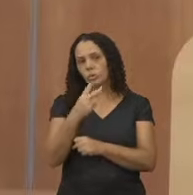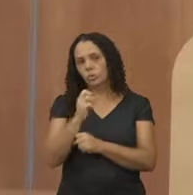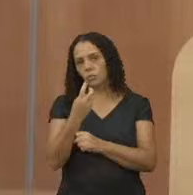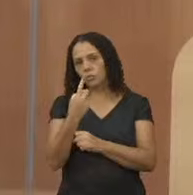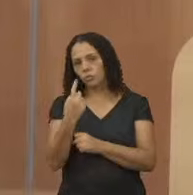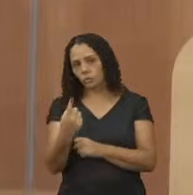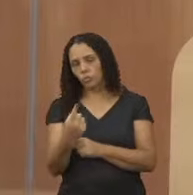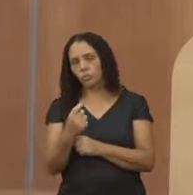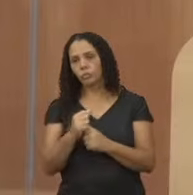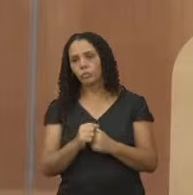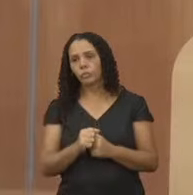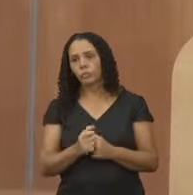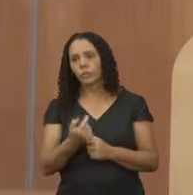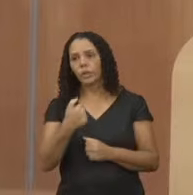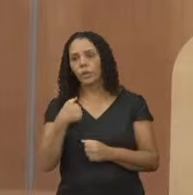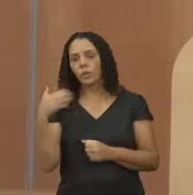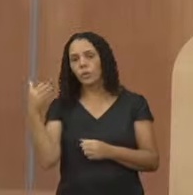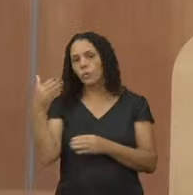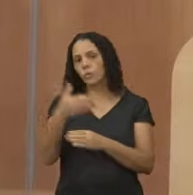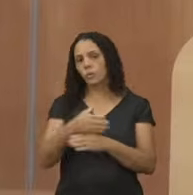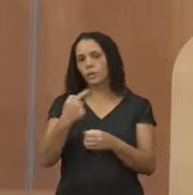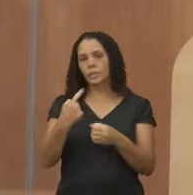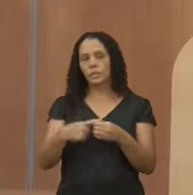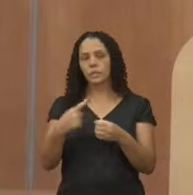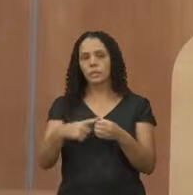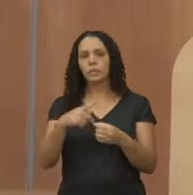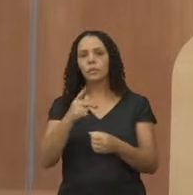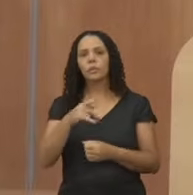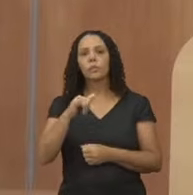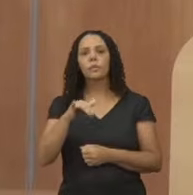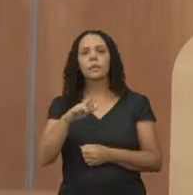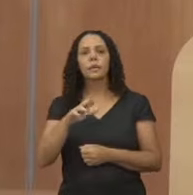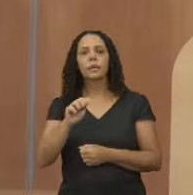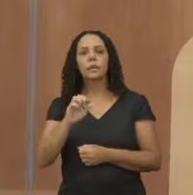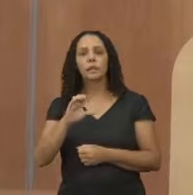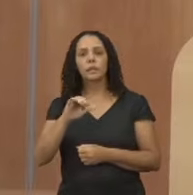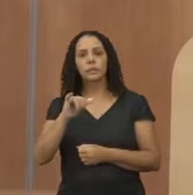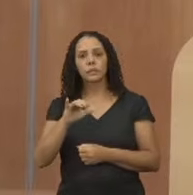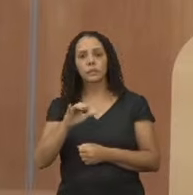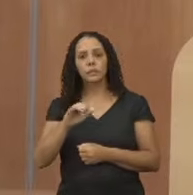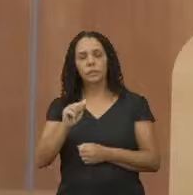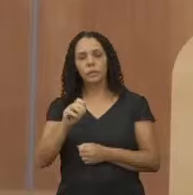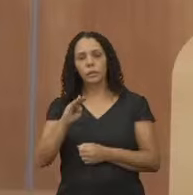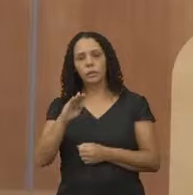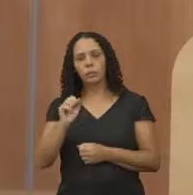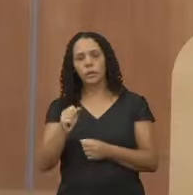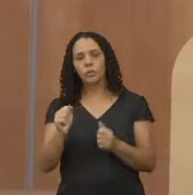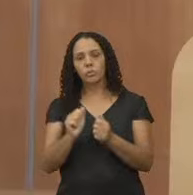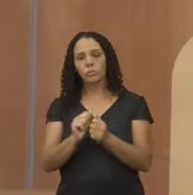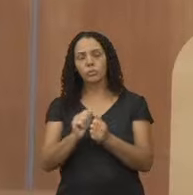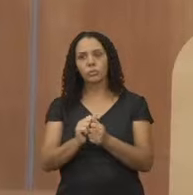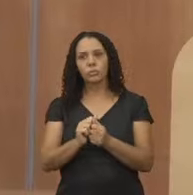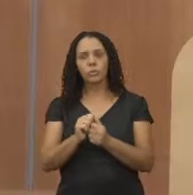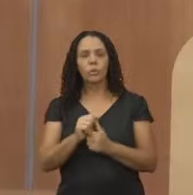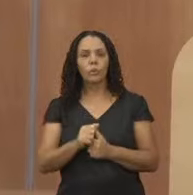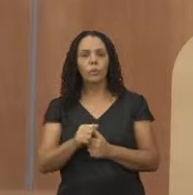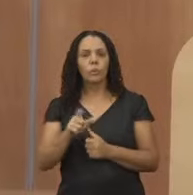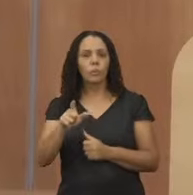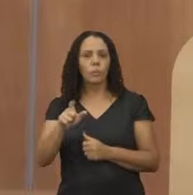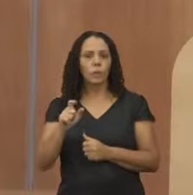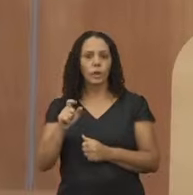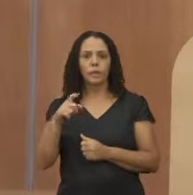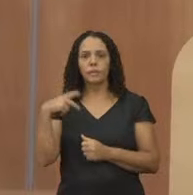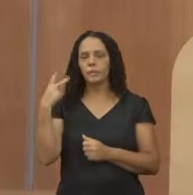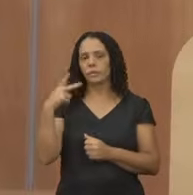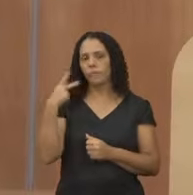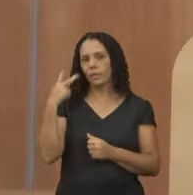eu estive em Piracicaba, juntamente, inclusive, com o ex-vereador dessa casa, o Abeder,